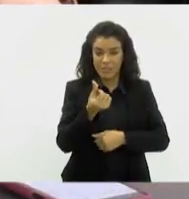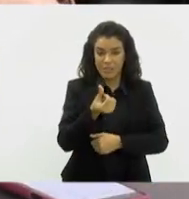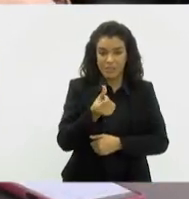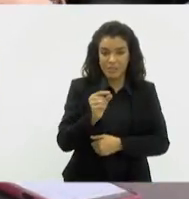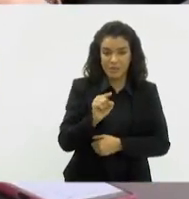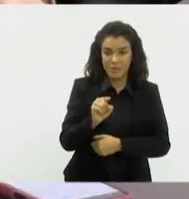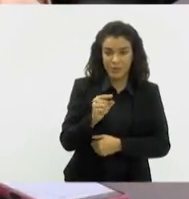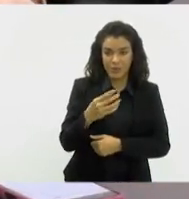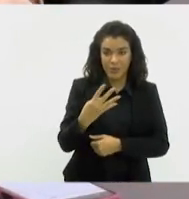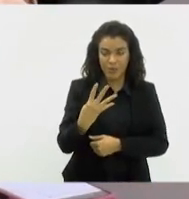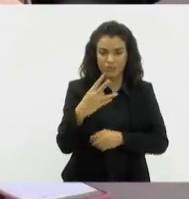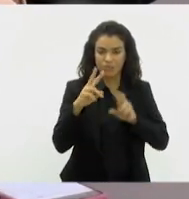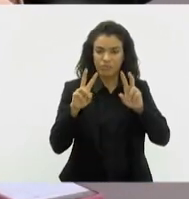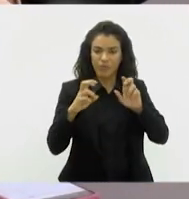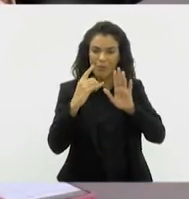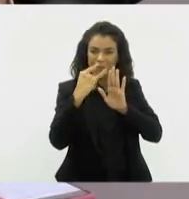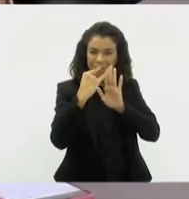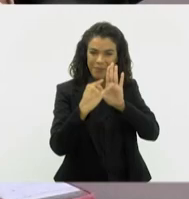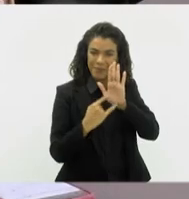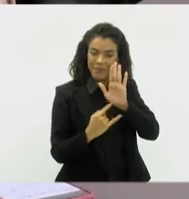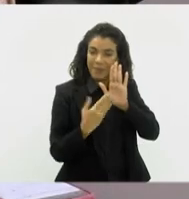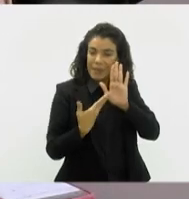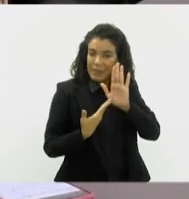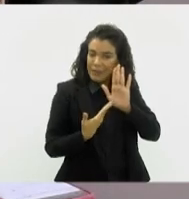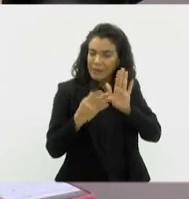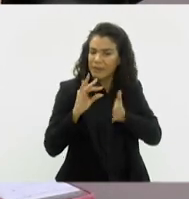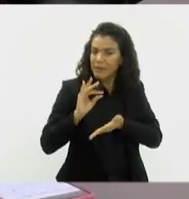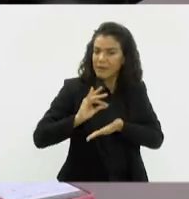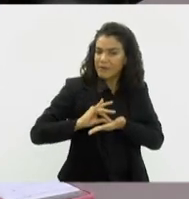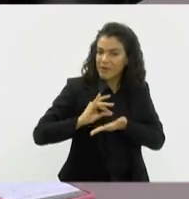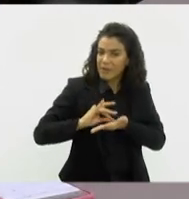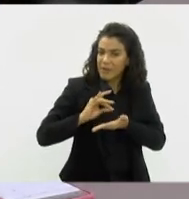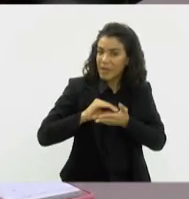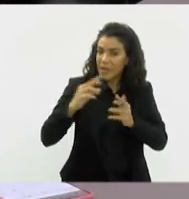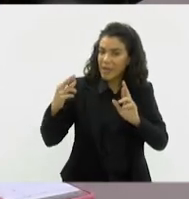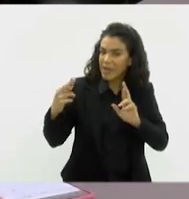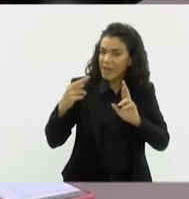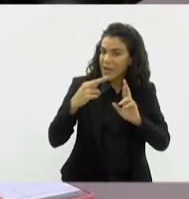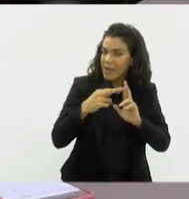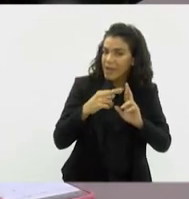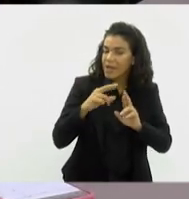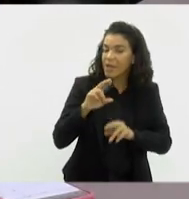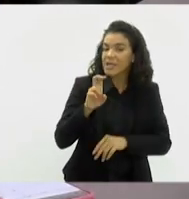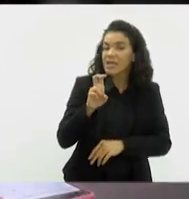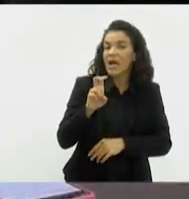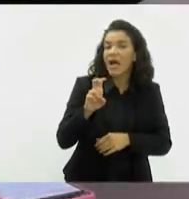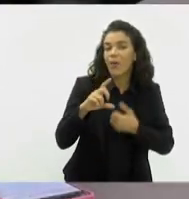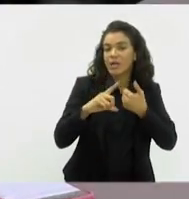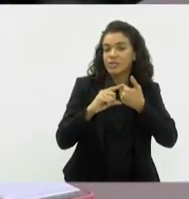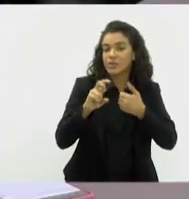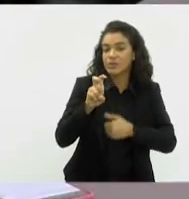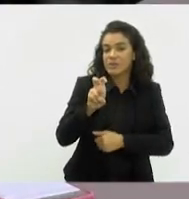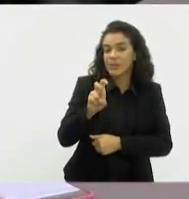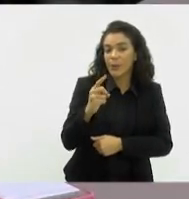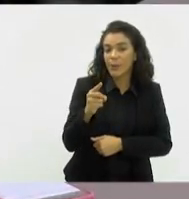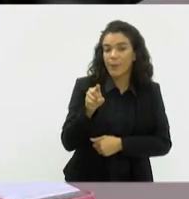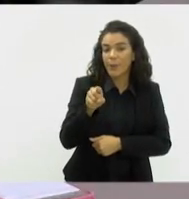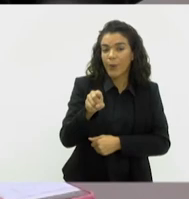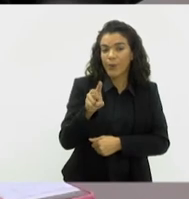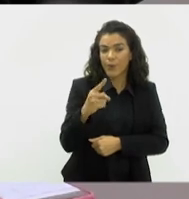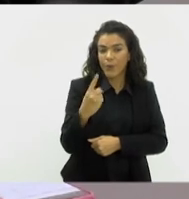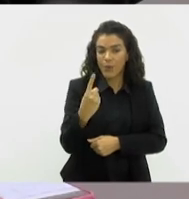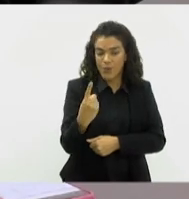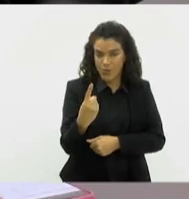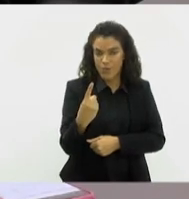6.4 da documentação, ele, na verdade, ele faz referência ao artigo 5.1, que aí sim a gente vai